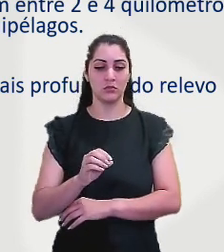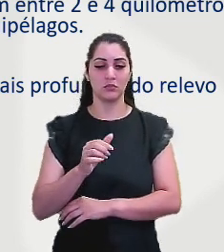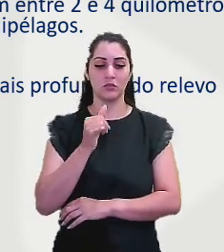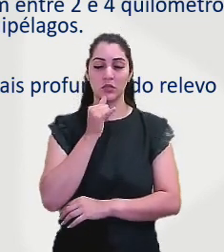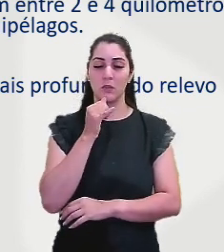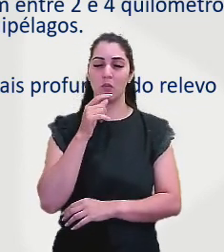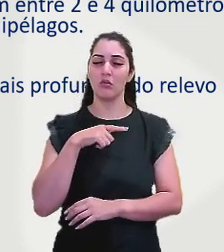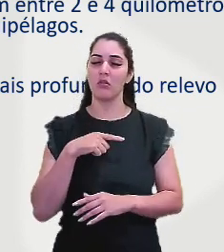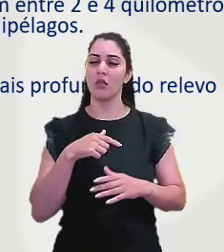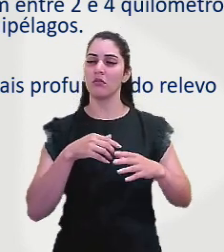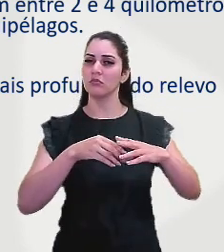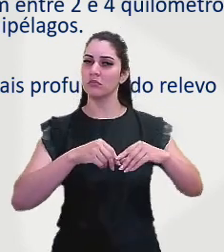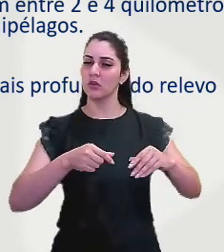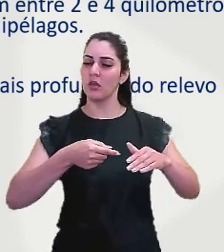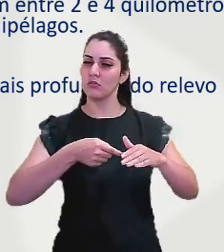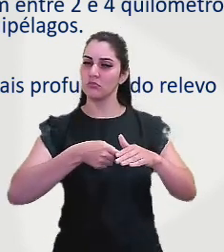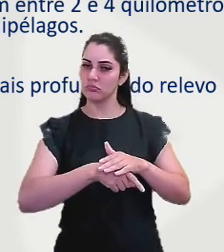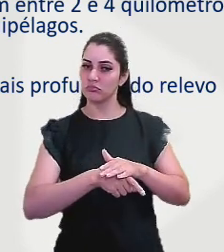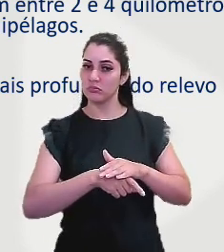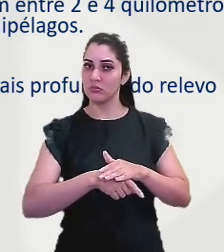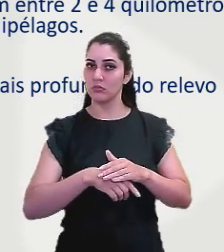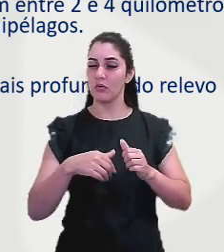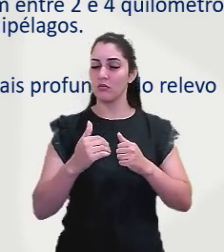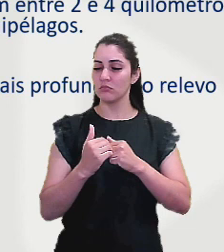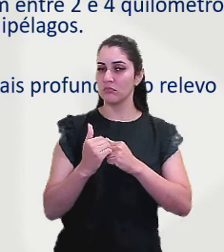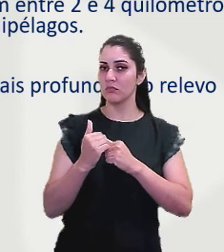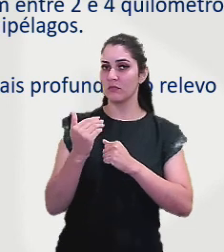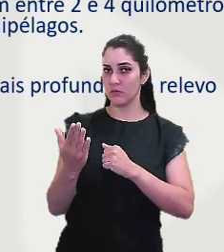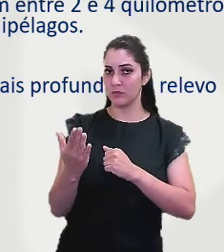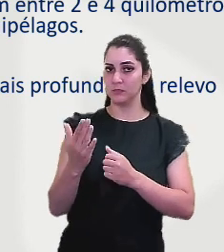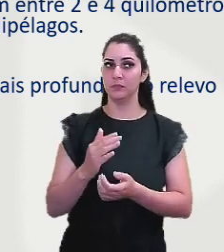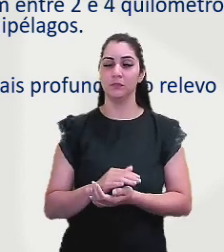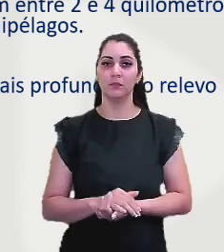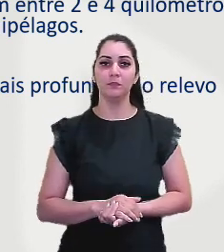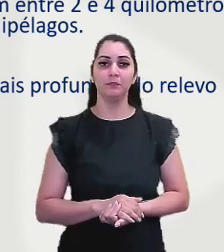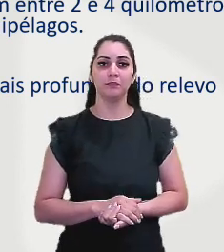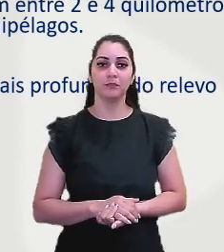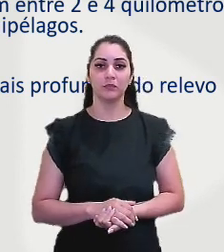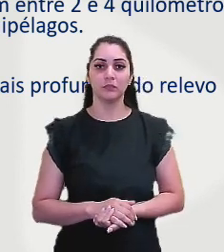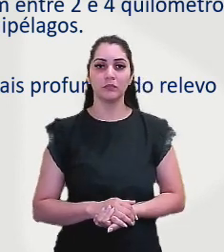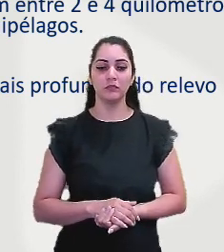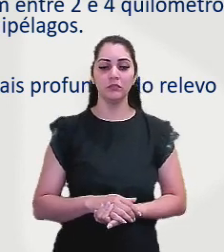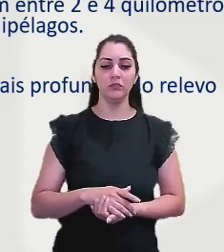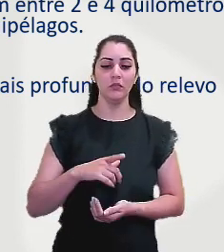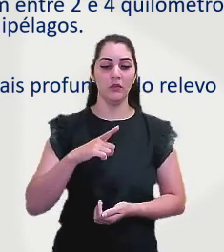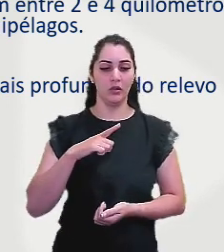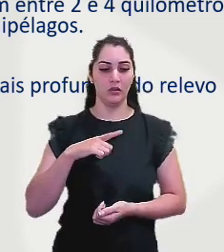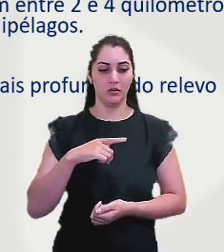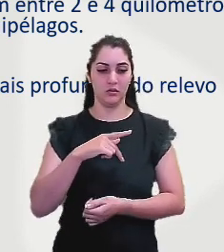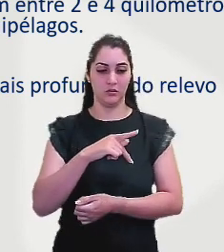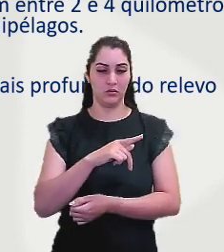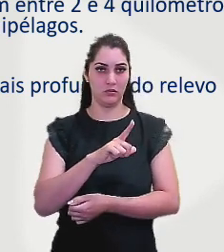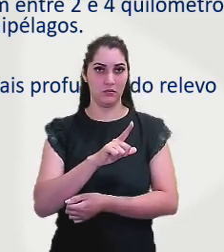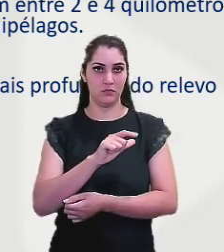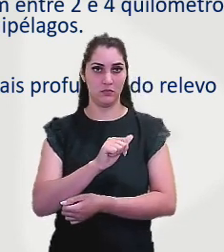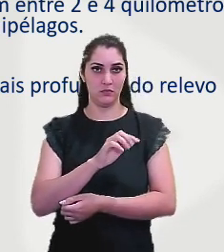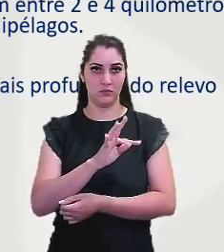terras emersas. Terras submersas até terras emersas. Tem a plataforma continental,